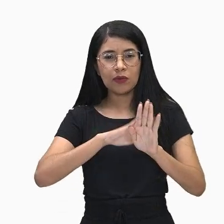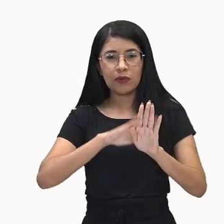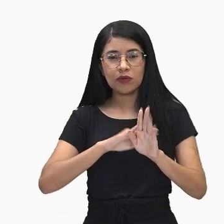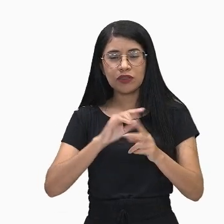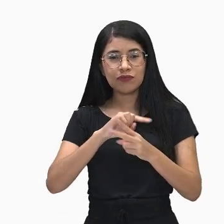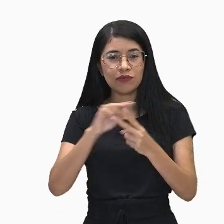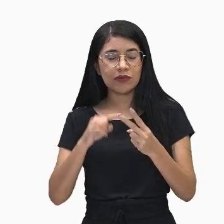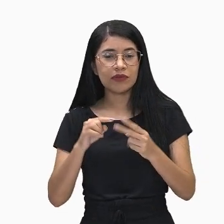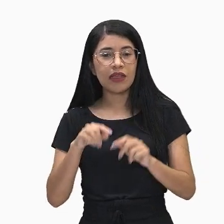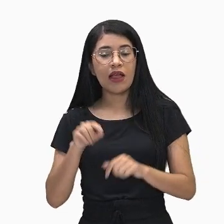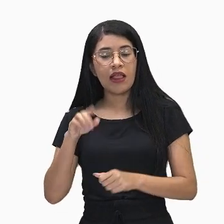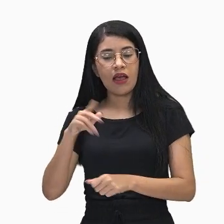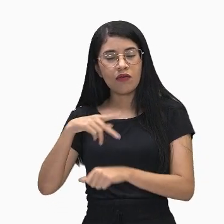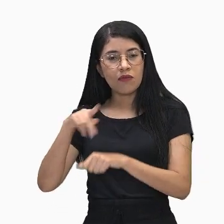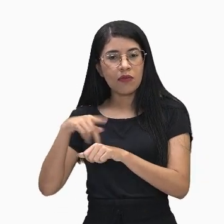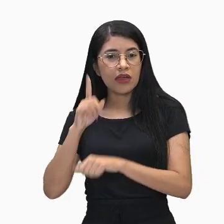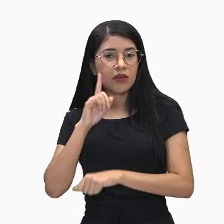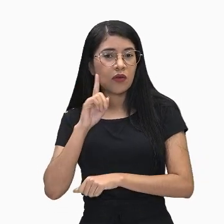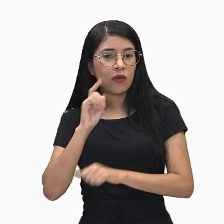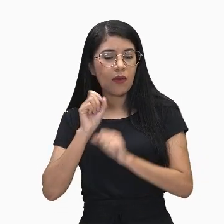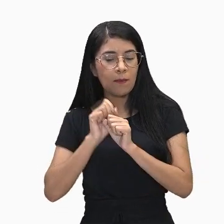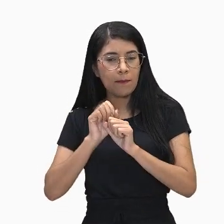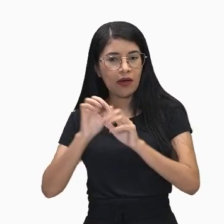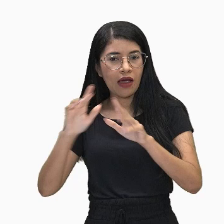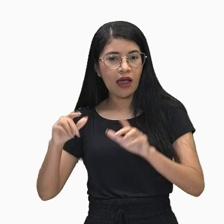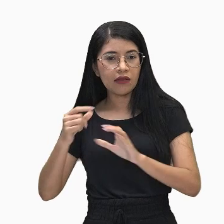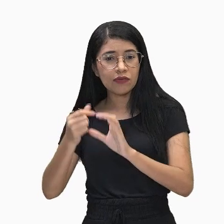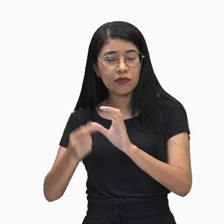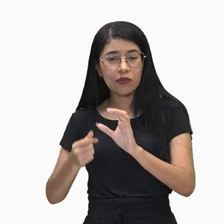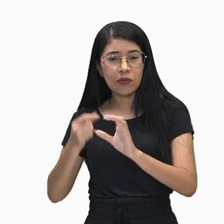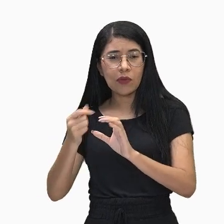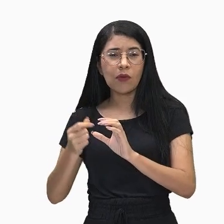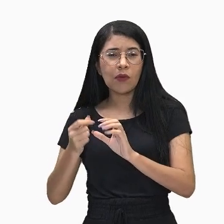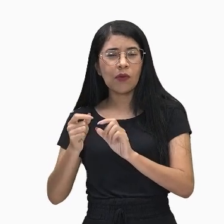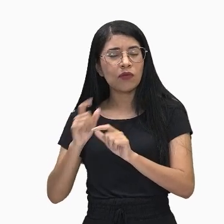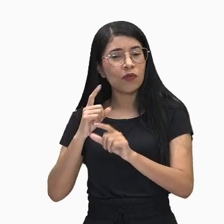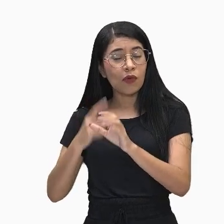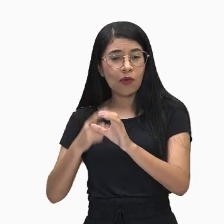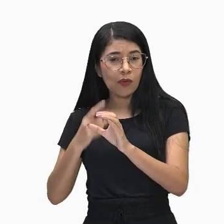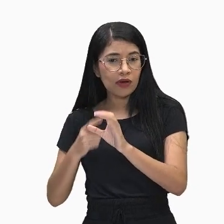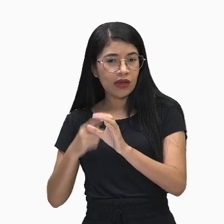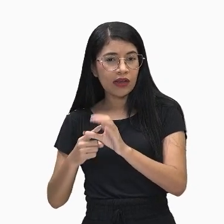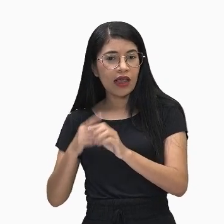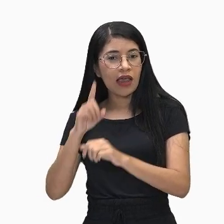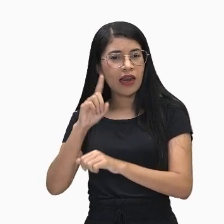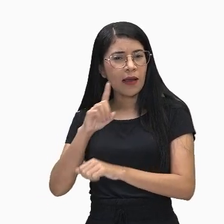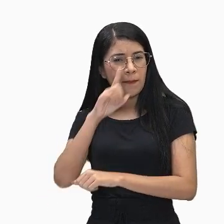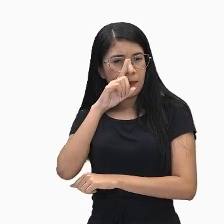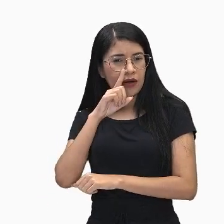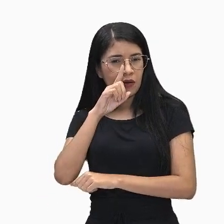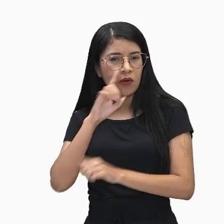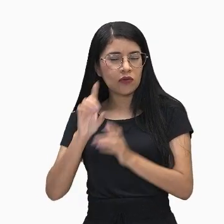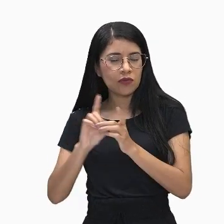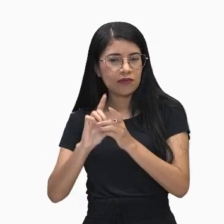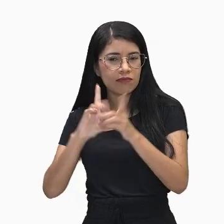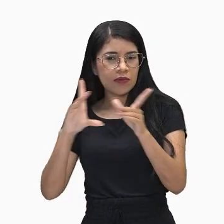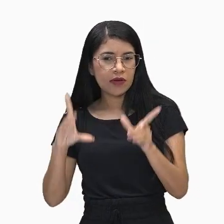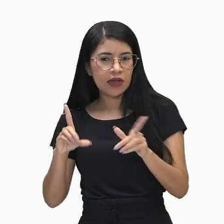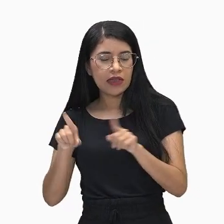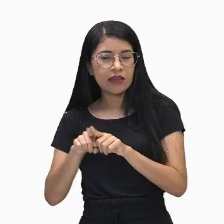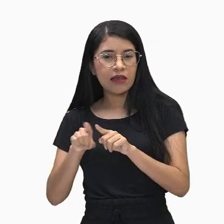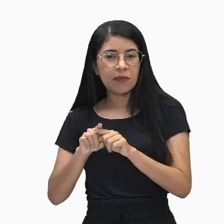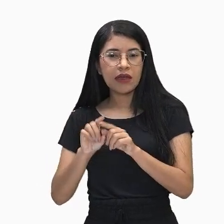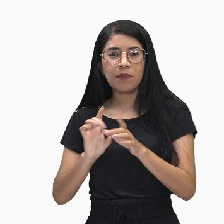os Estados Unidos, a expansão do regime comunista arriscava a democracia e a livre iniciativa. Para a